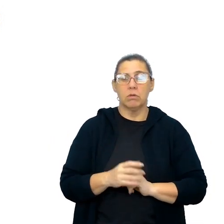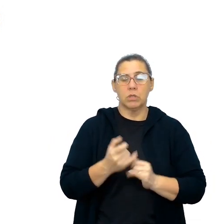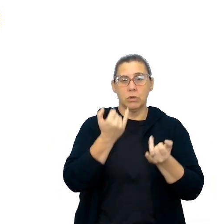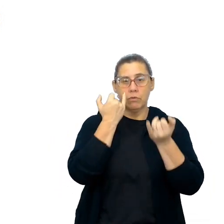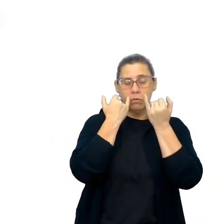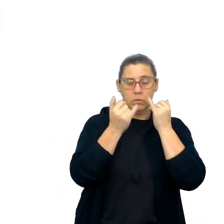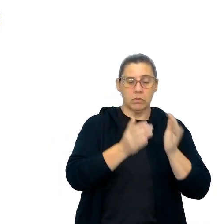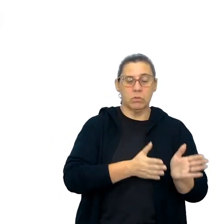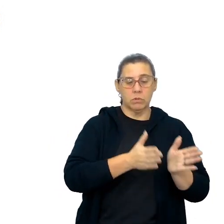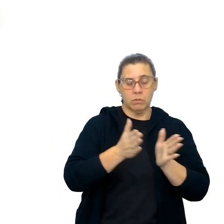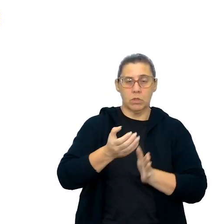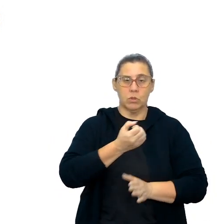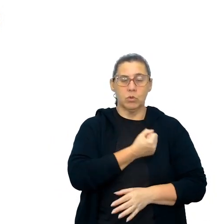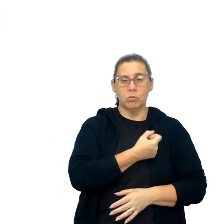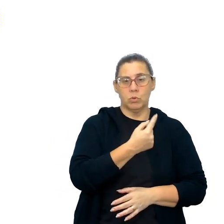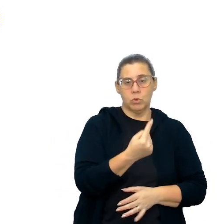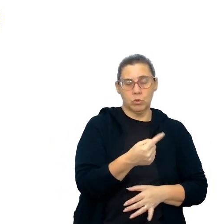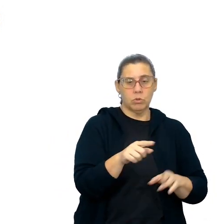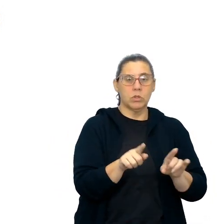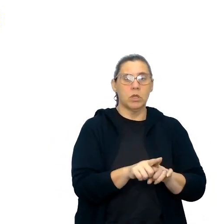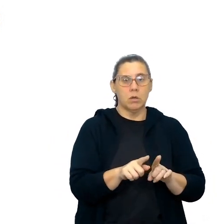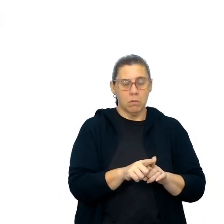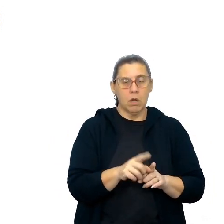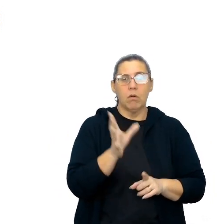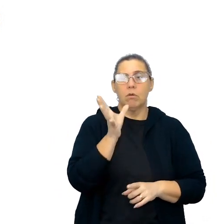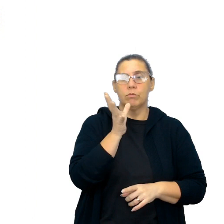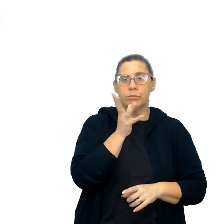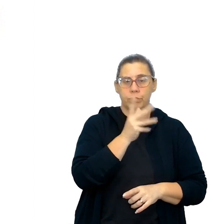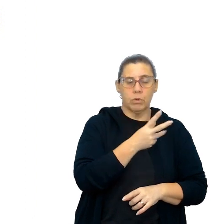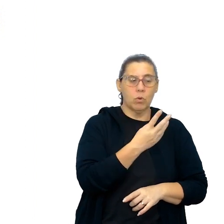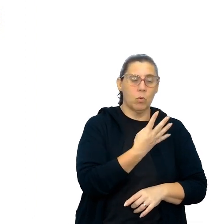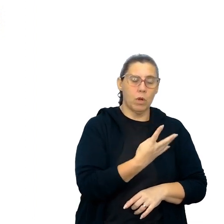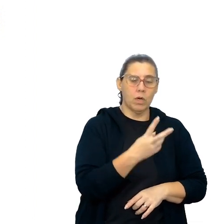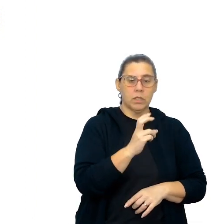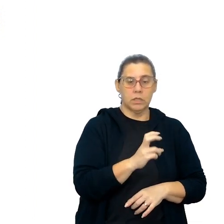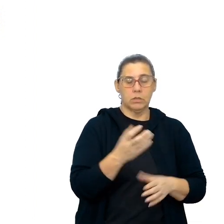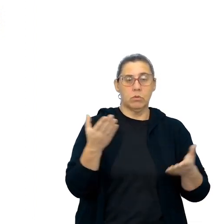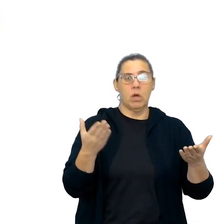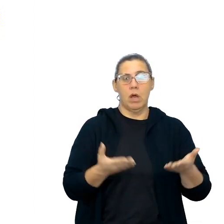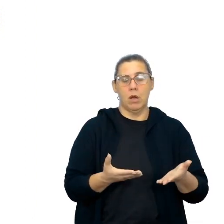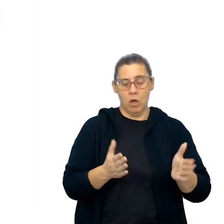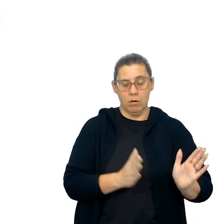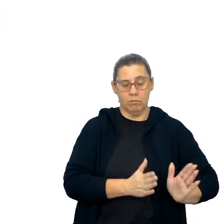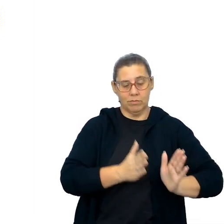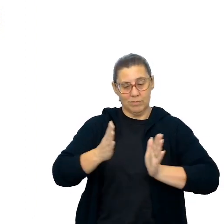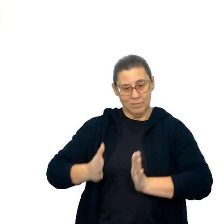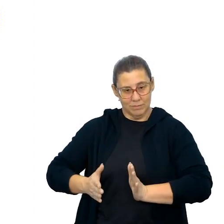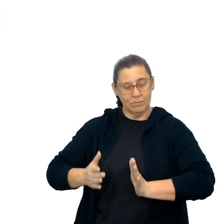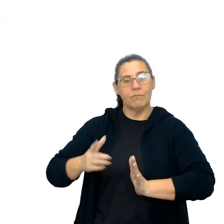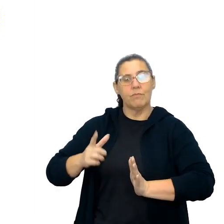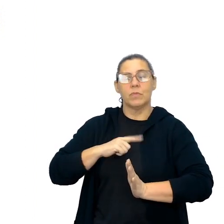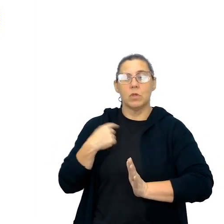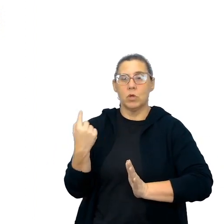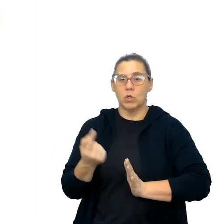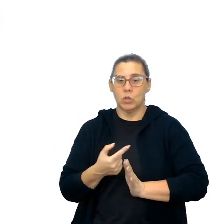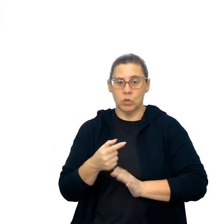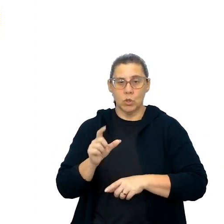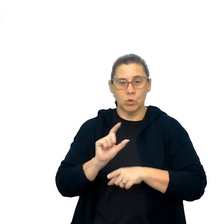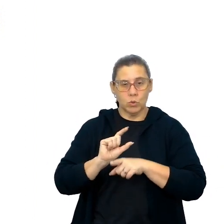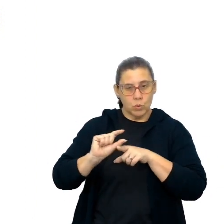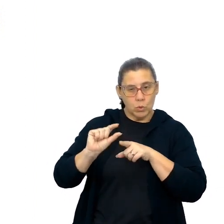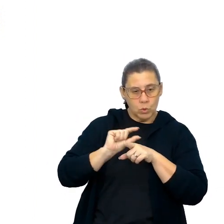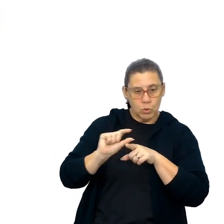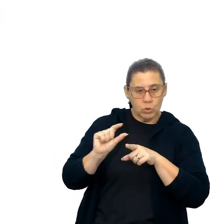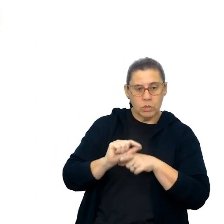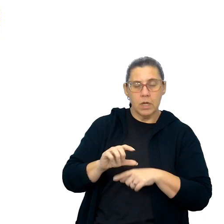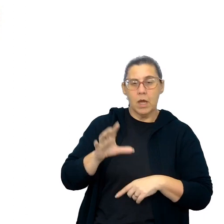de etapa da parte 1, que também durou 45 minutos. Nessa formação de etapa, nós vamos ter as nossas pílulas do conhecimento